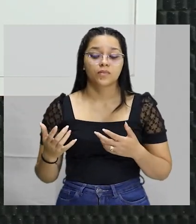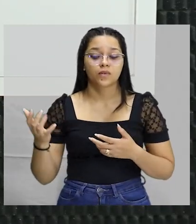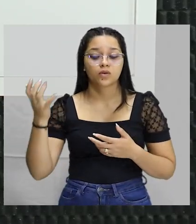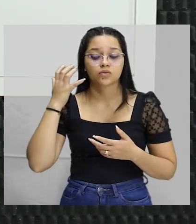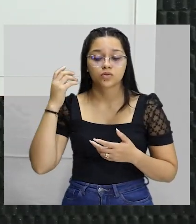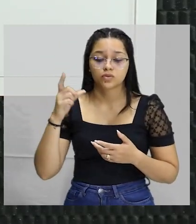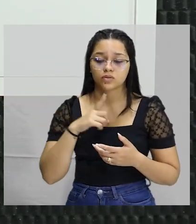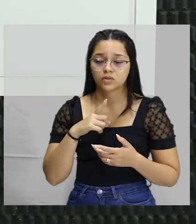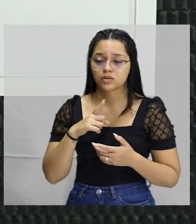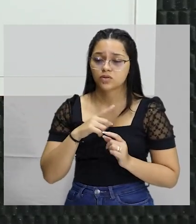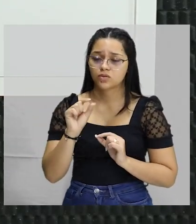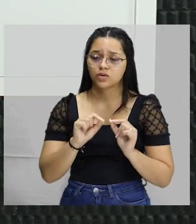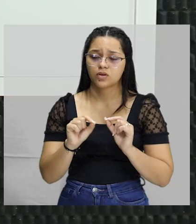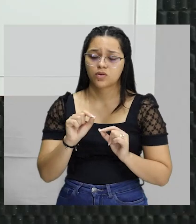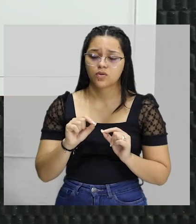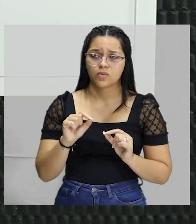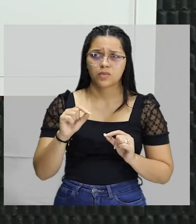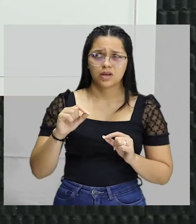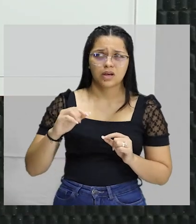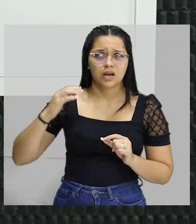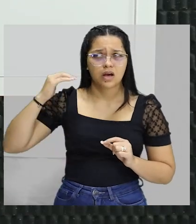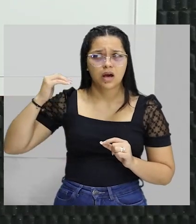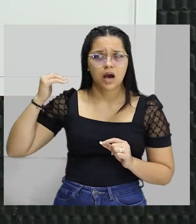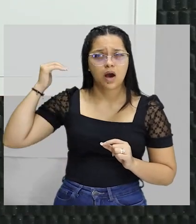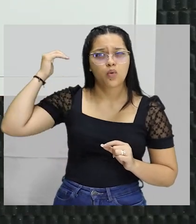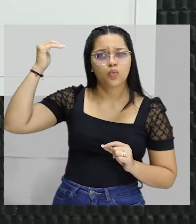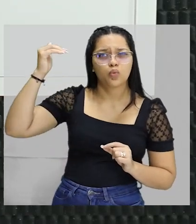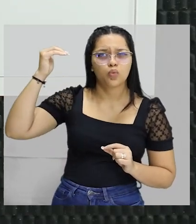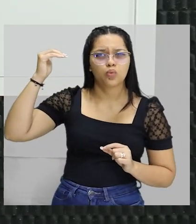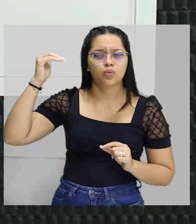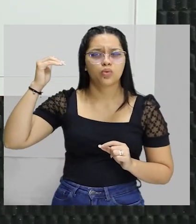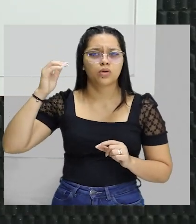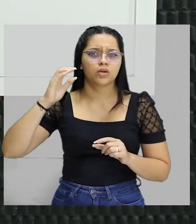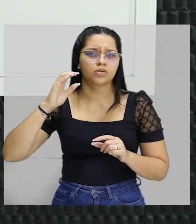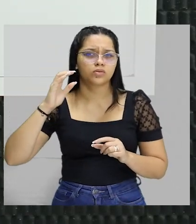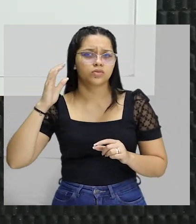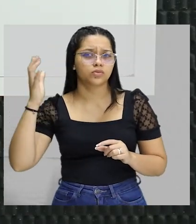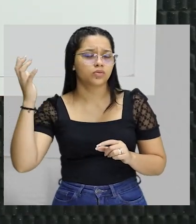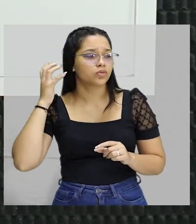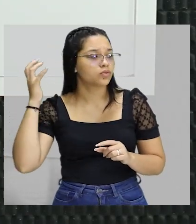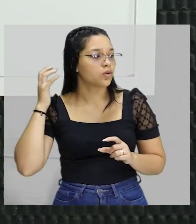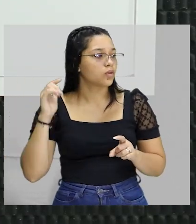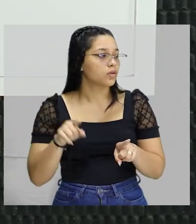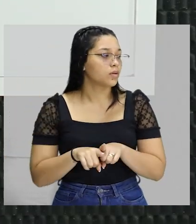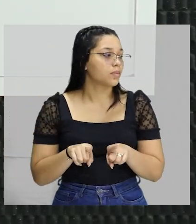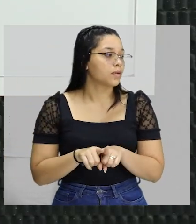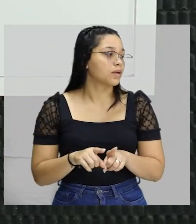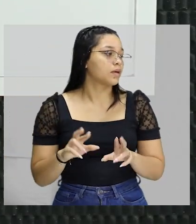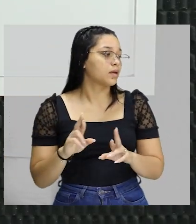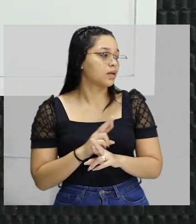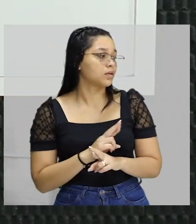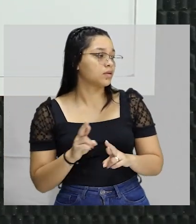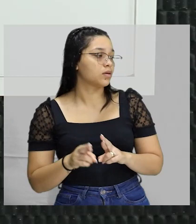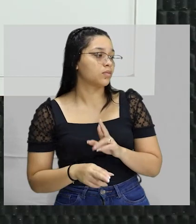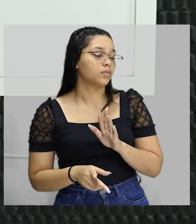uma altura. Comumente a gente fala de altura do som, certo? A gente relaciona isso com